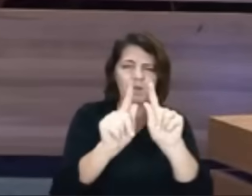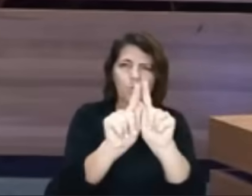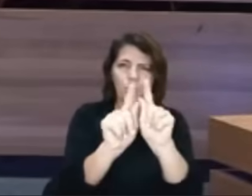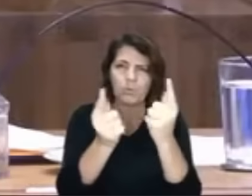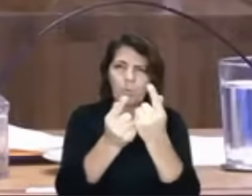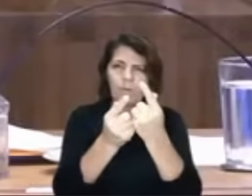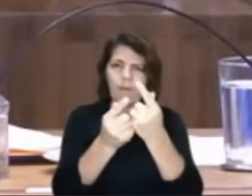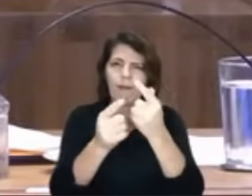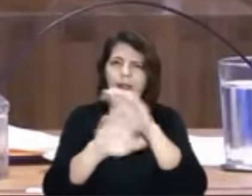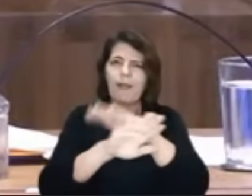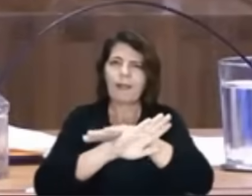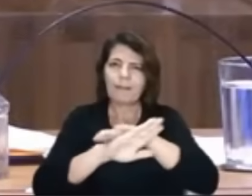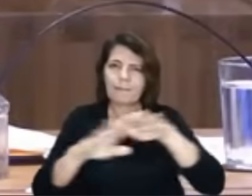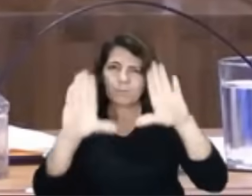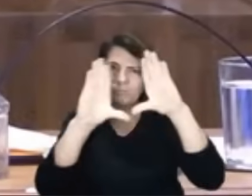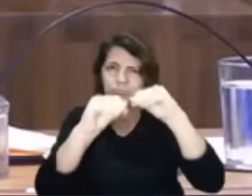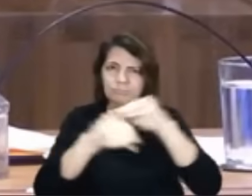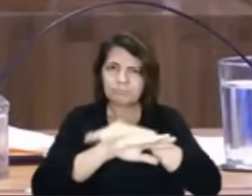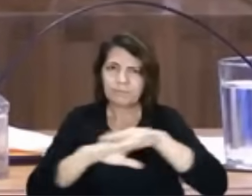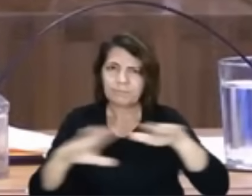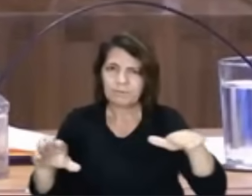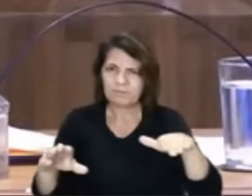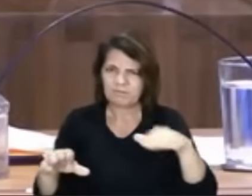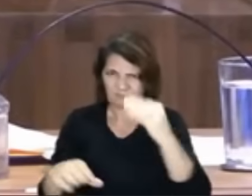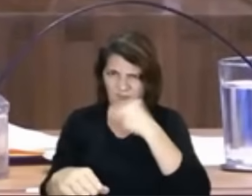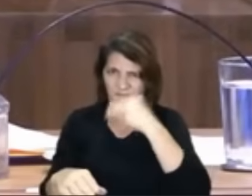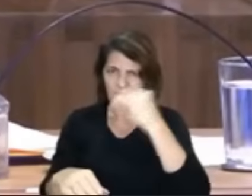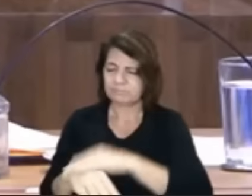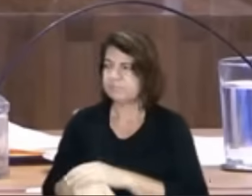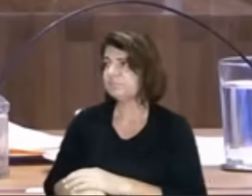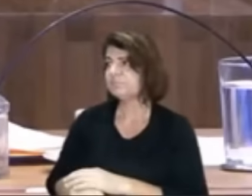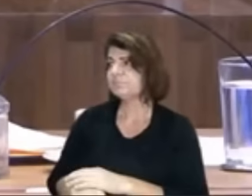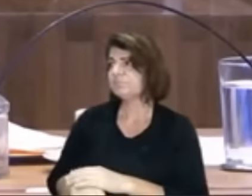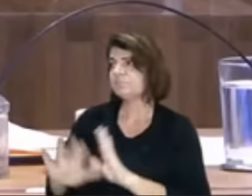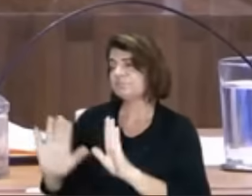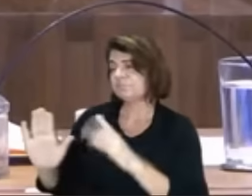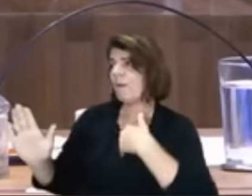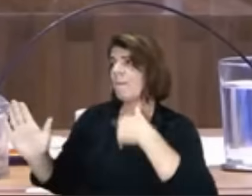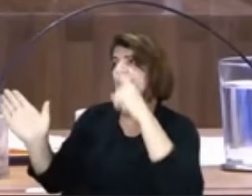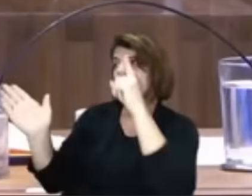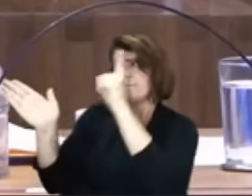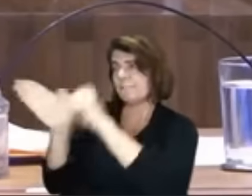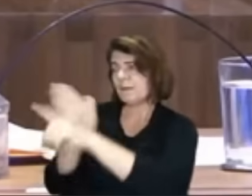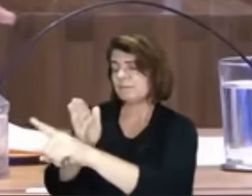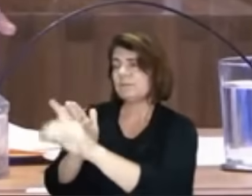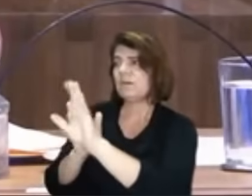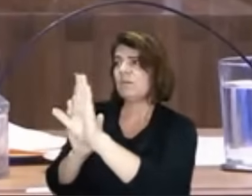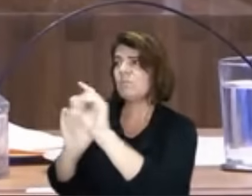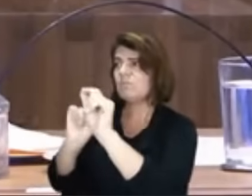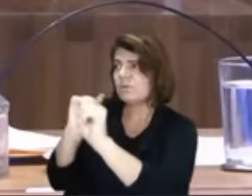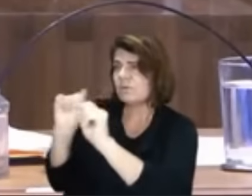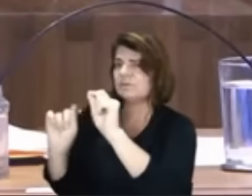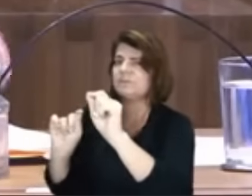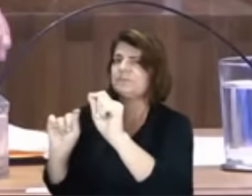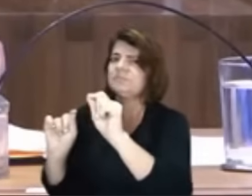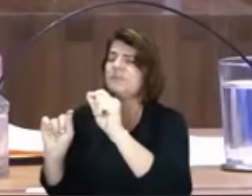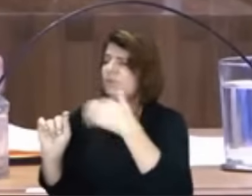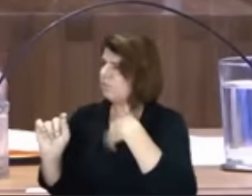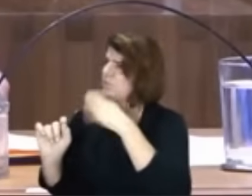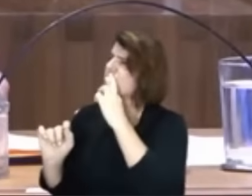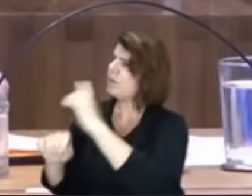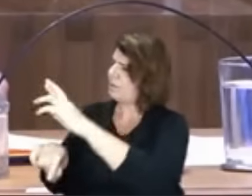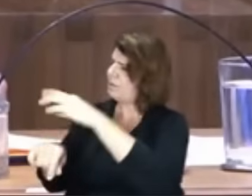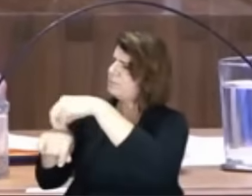informações Deputado Aí teria que perguntar dentro daquilo que eu falei pro senhor falei aqui que nós